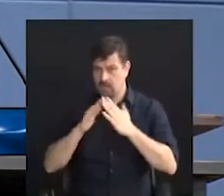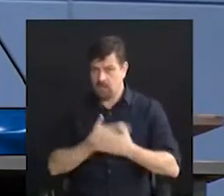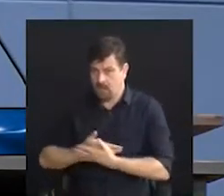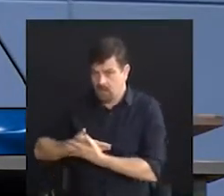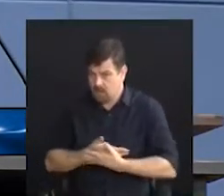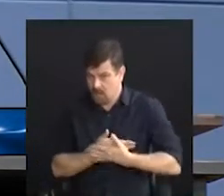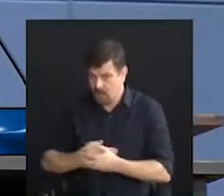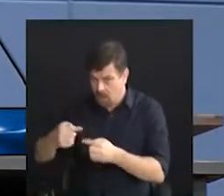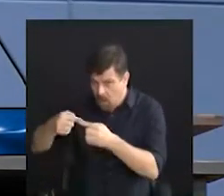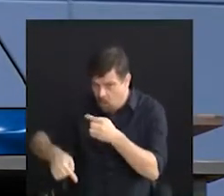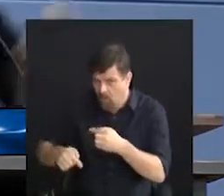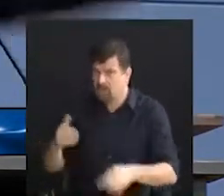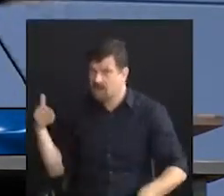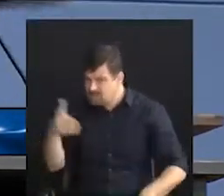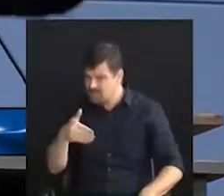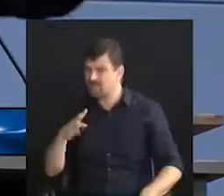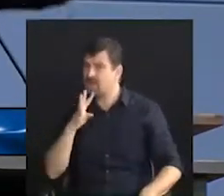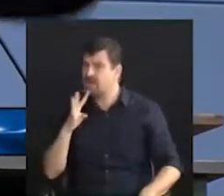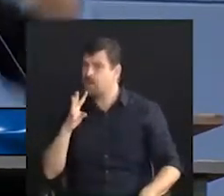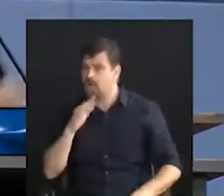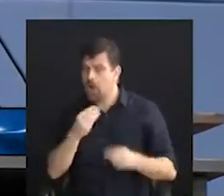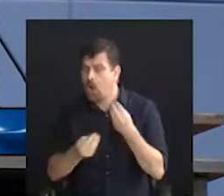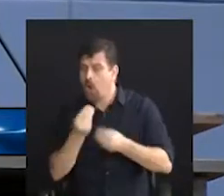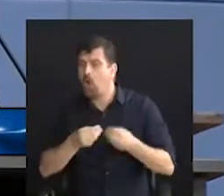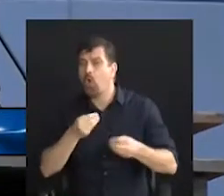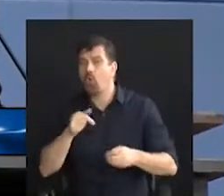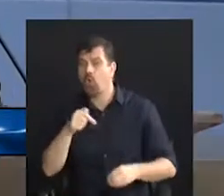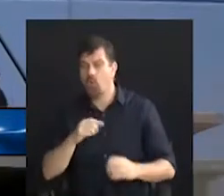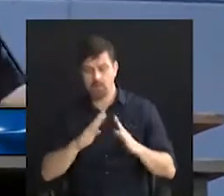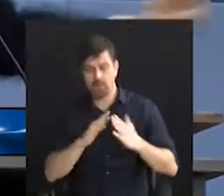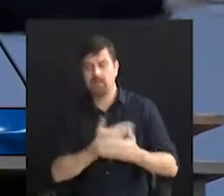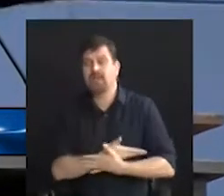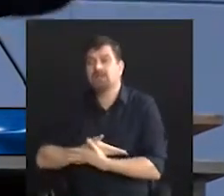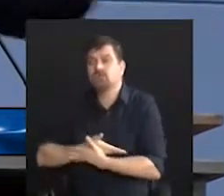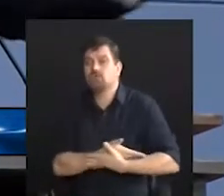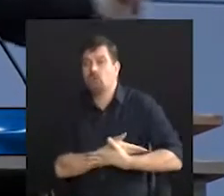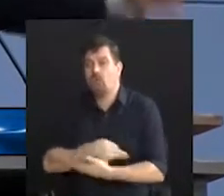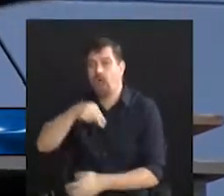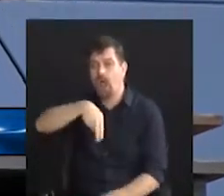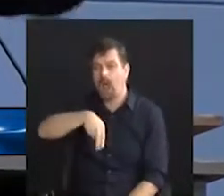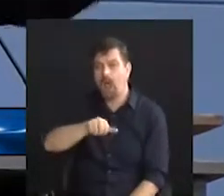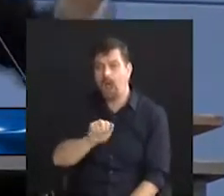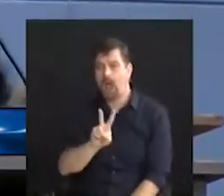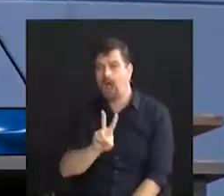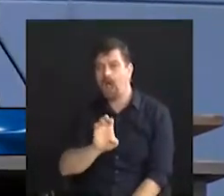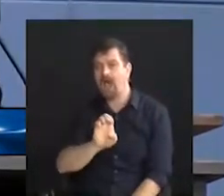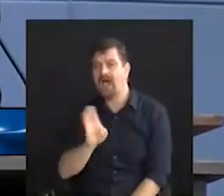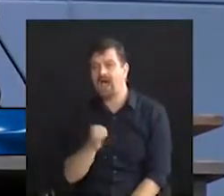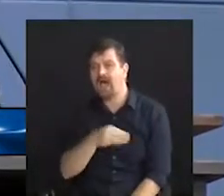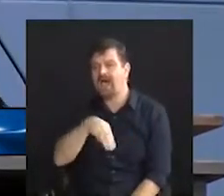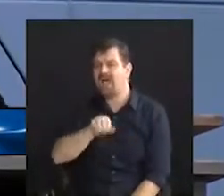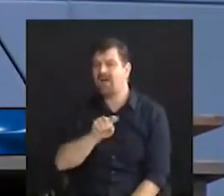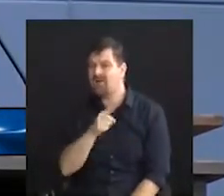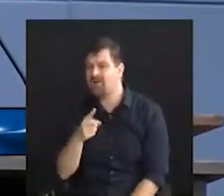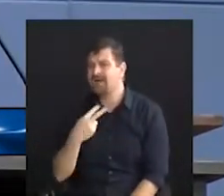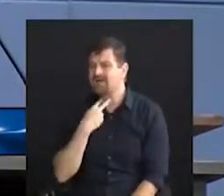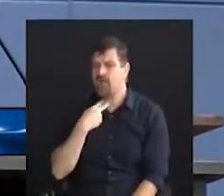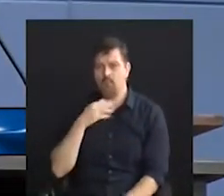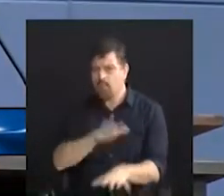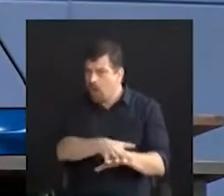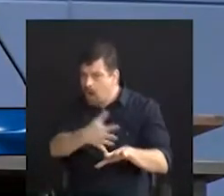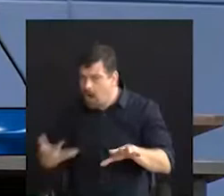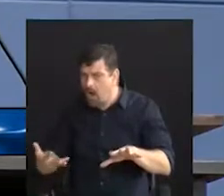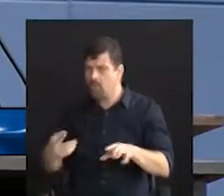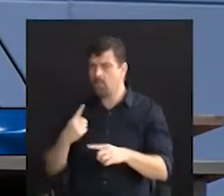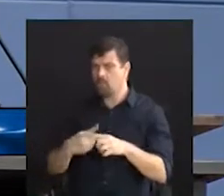para ir visitar uma Nave Mãe, para ver como é que funciona a Nave Mãe. Nós não podemos excluir essas pessoas porque elas